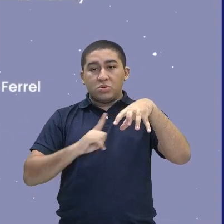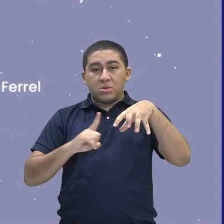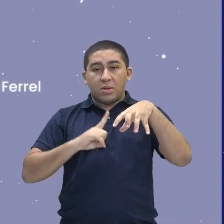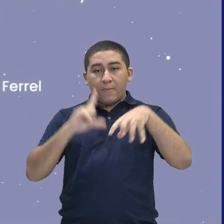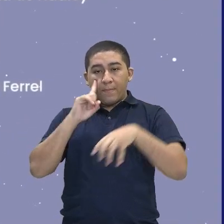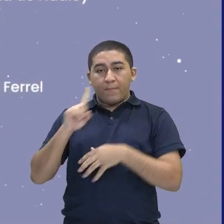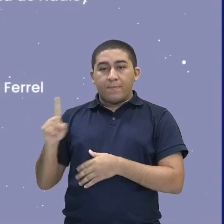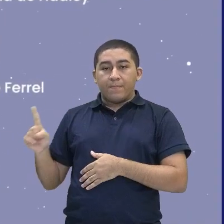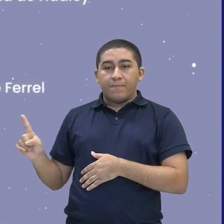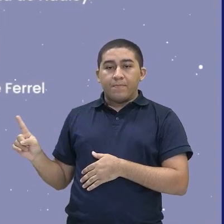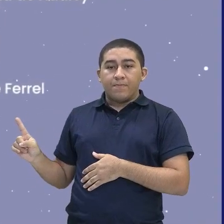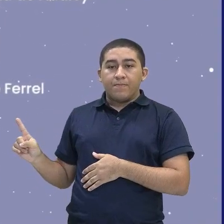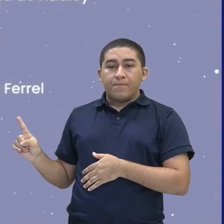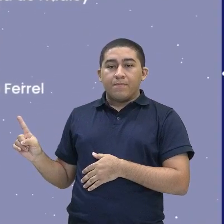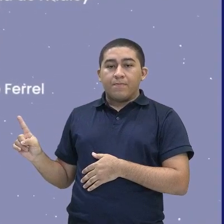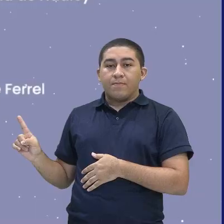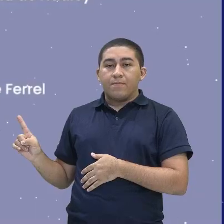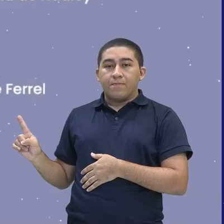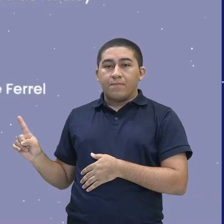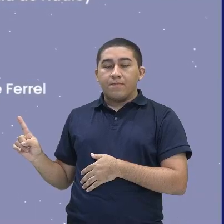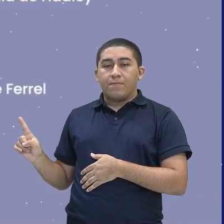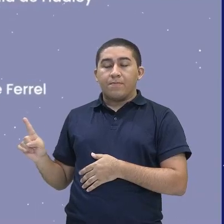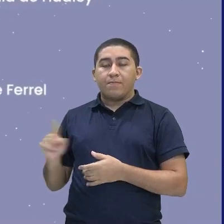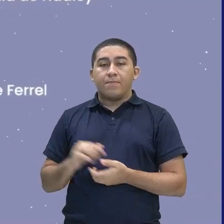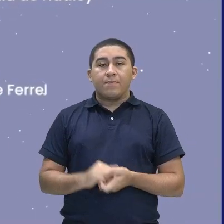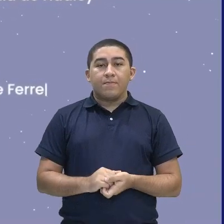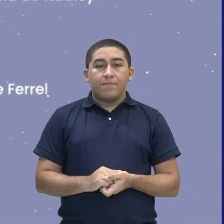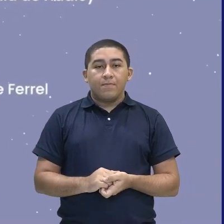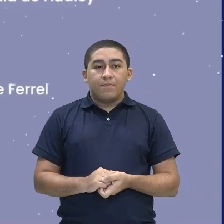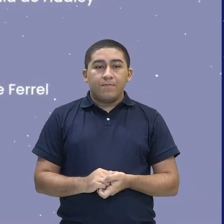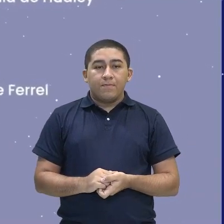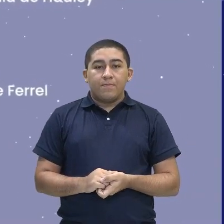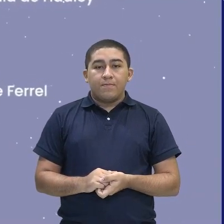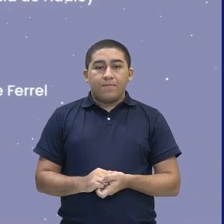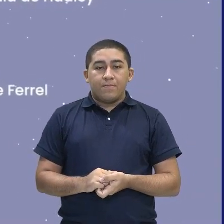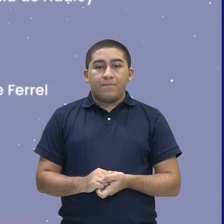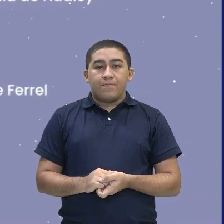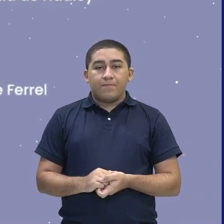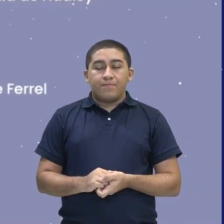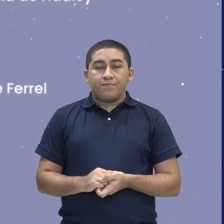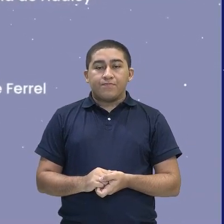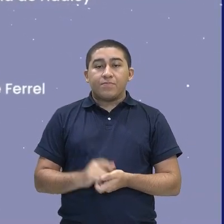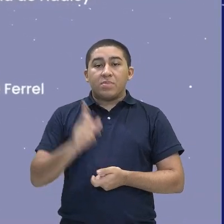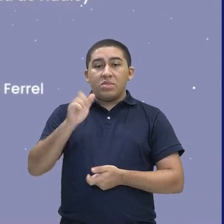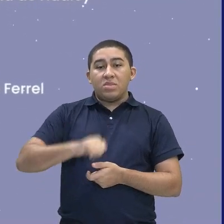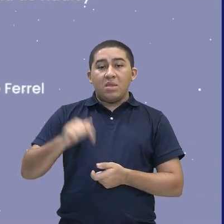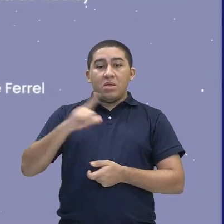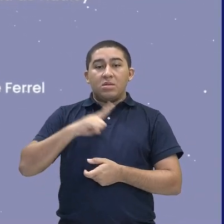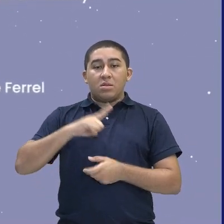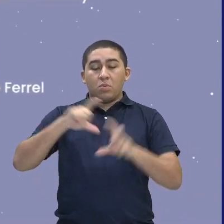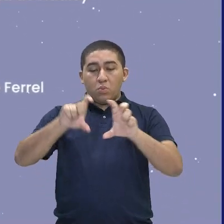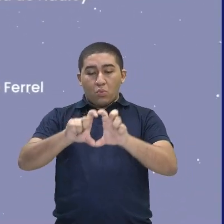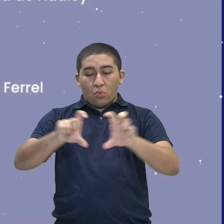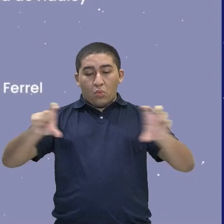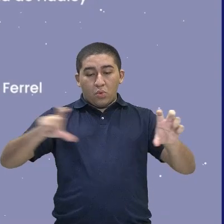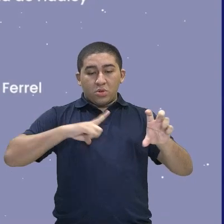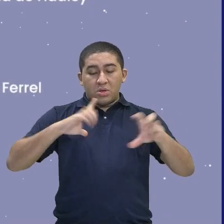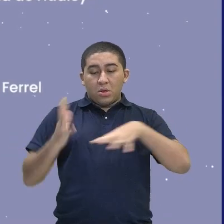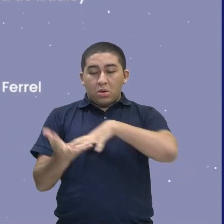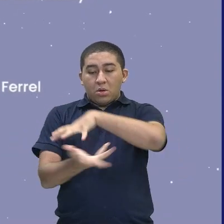a célula polar, próxima aos polos. Essas células geram os ventos predominantes do